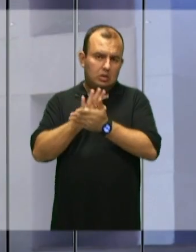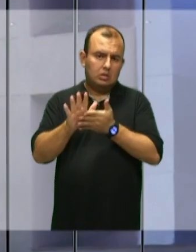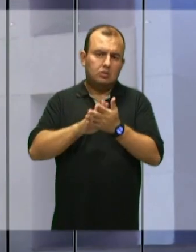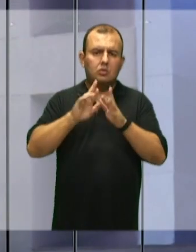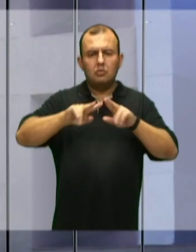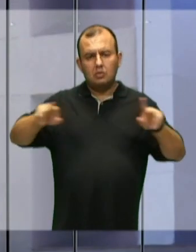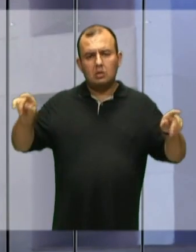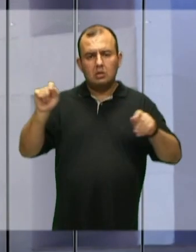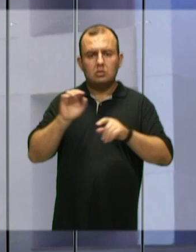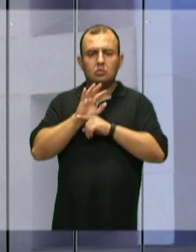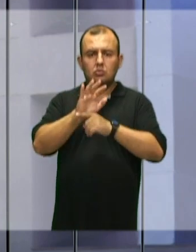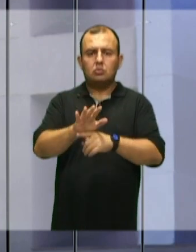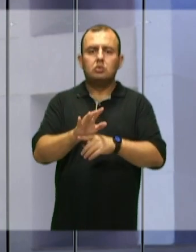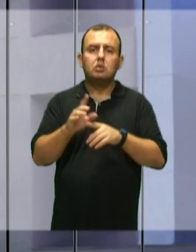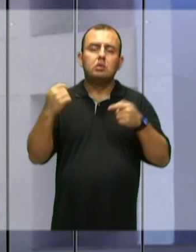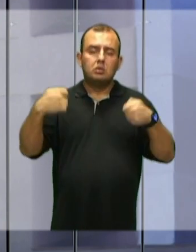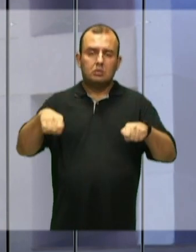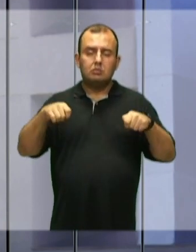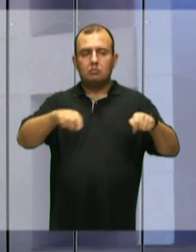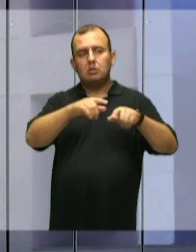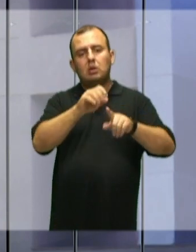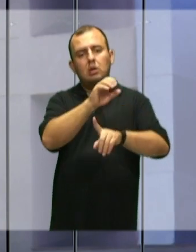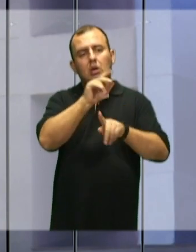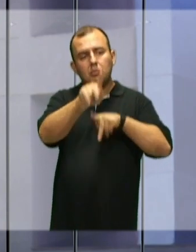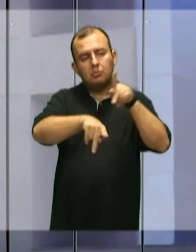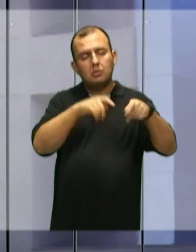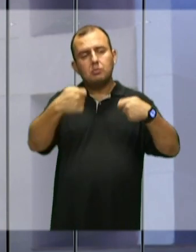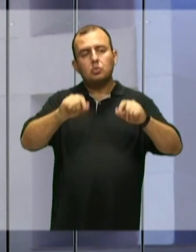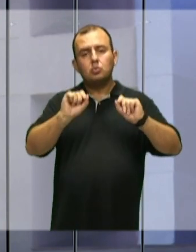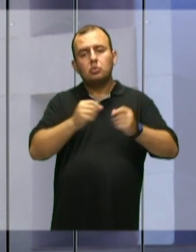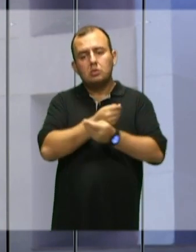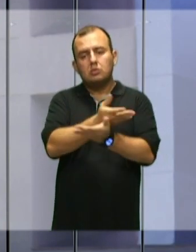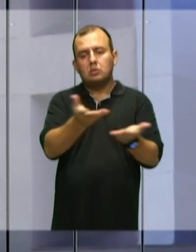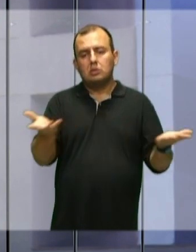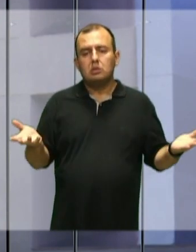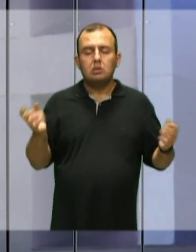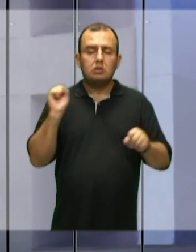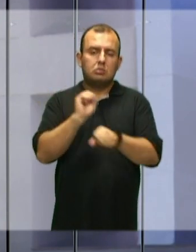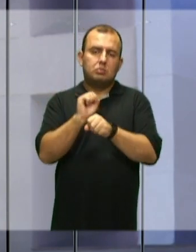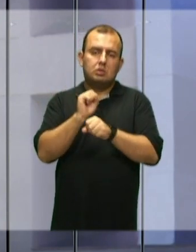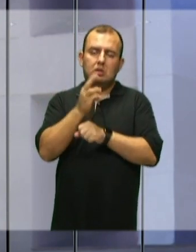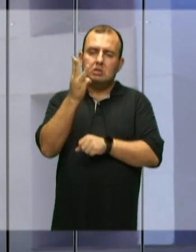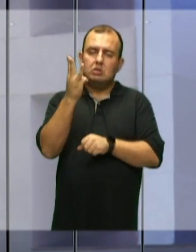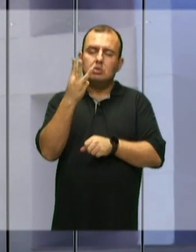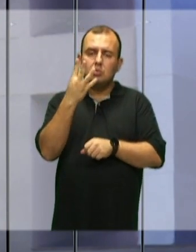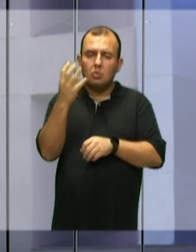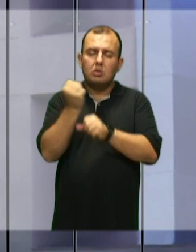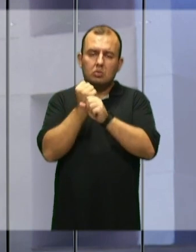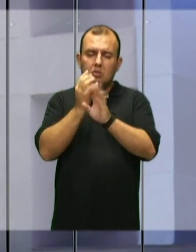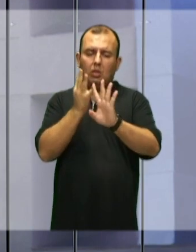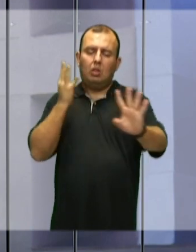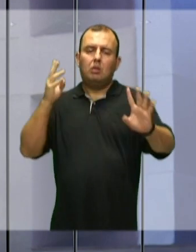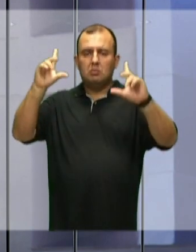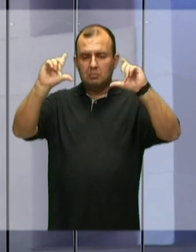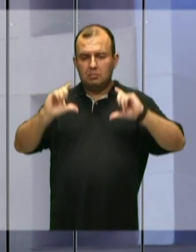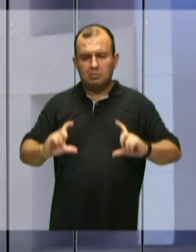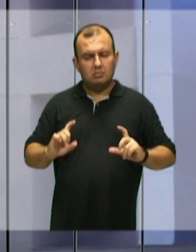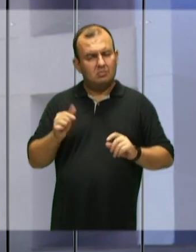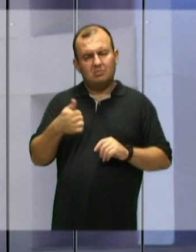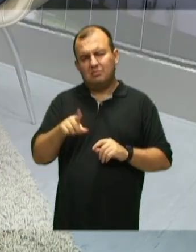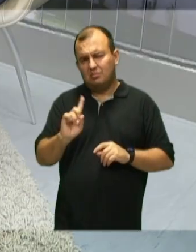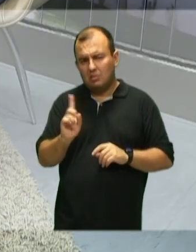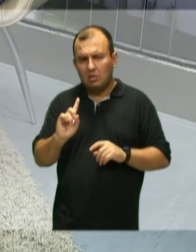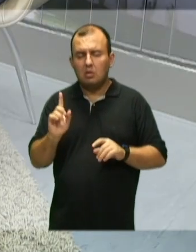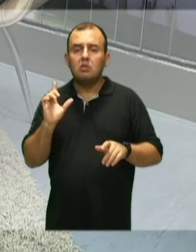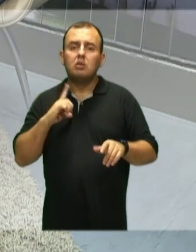mãos trazendo também a demanda da população né que era das pessoas aguardarem três 4 anos para fazer um exame Inclusive a gente tem relato e como